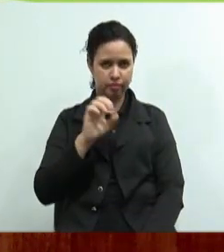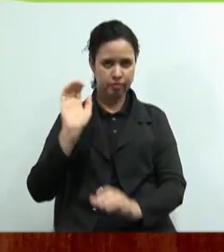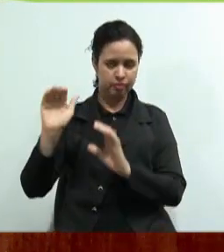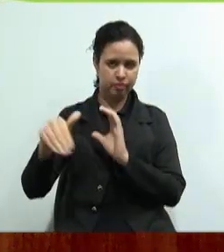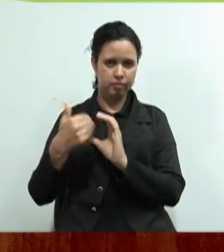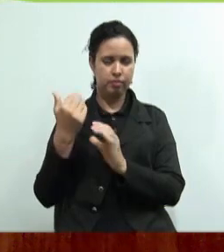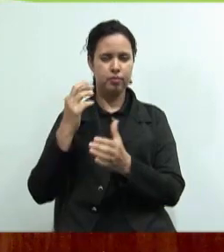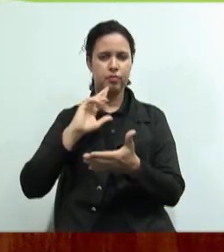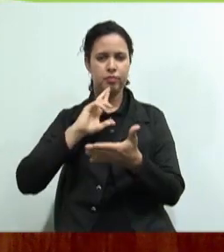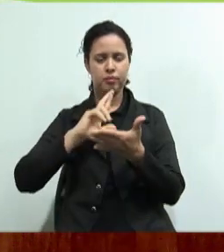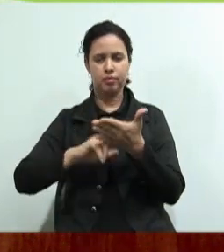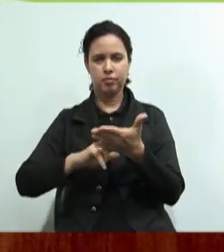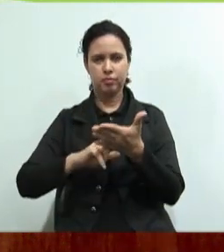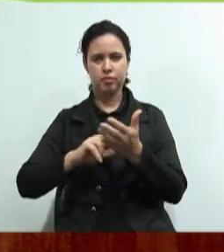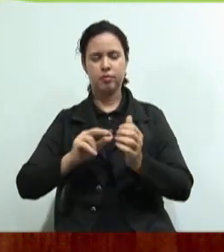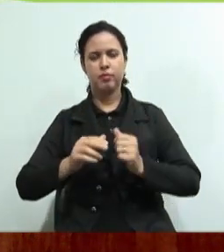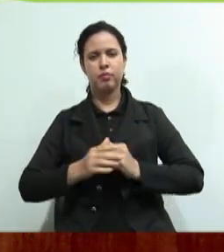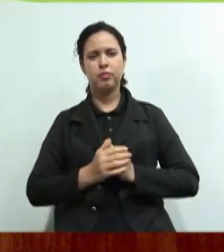suas